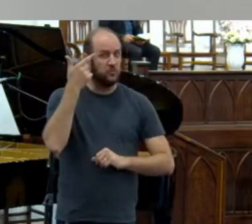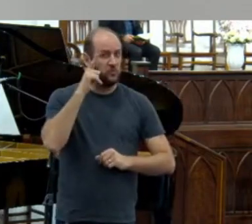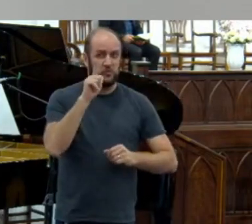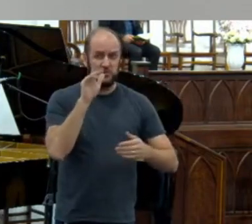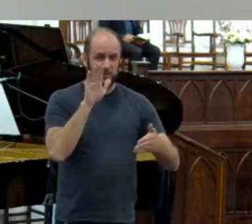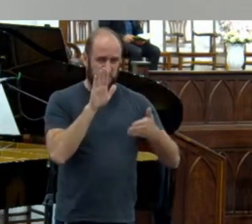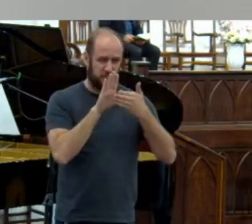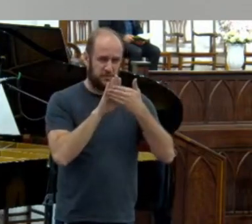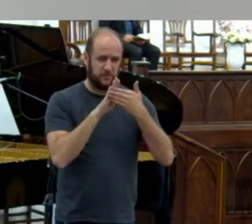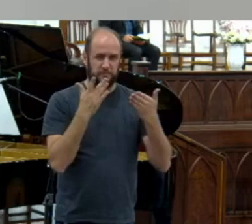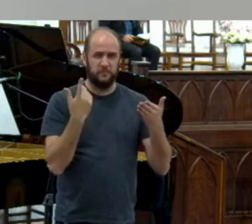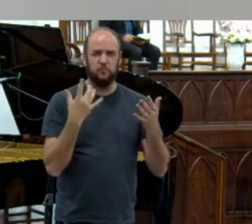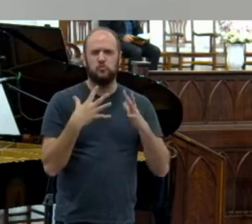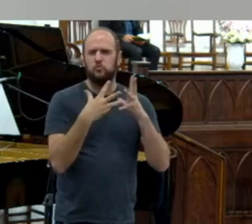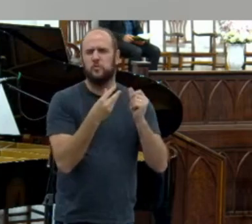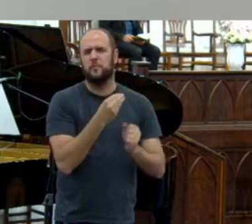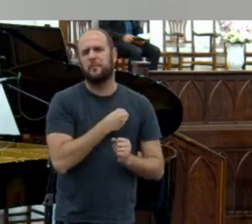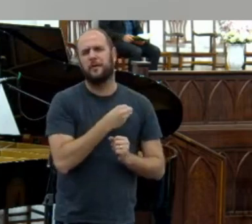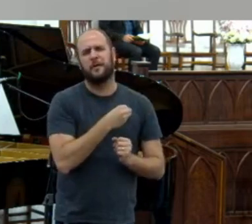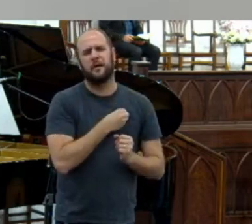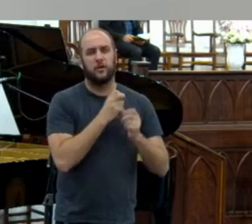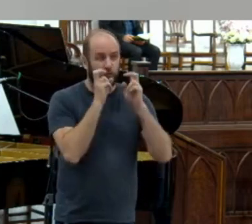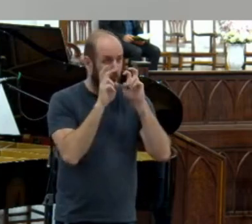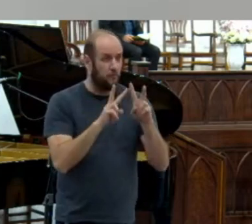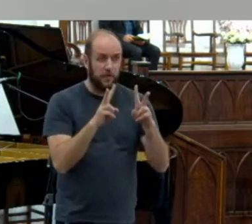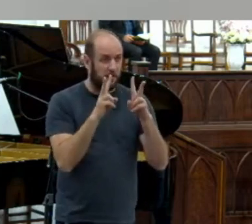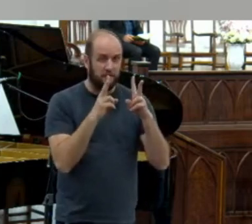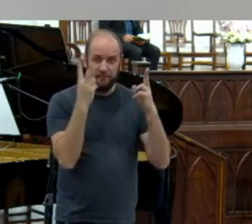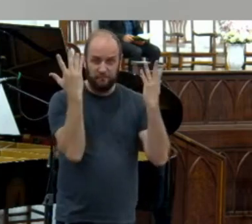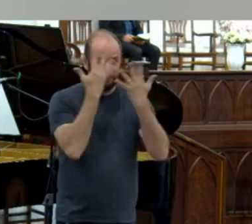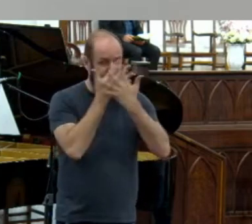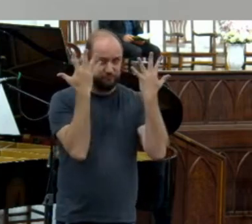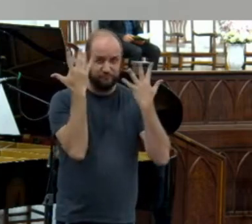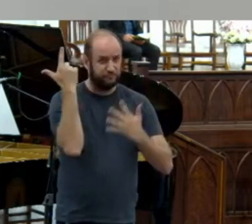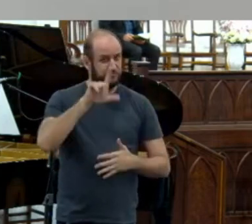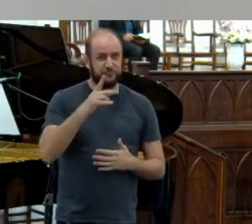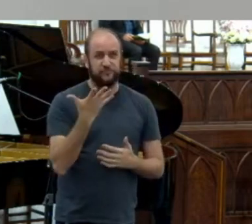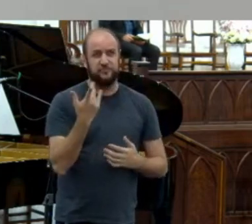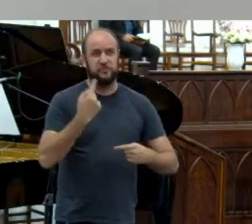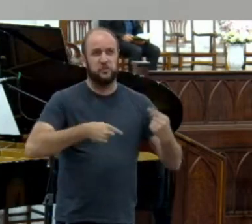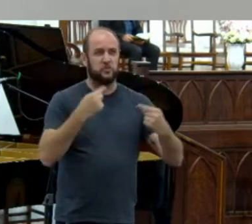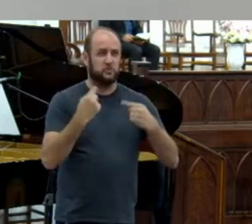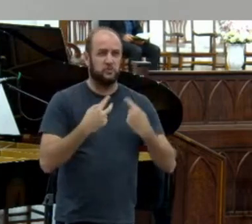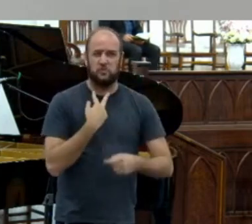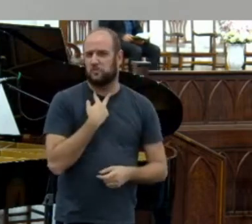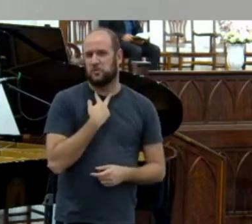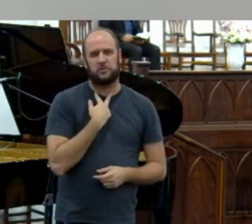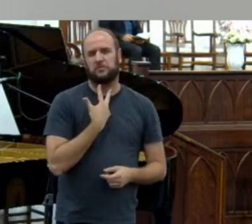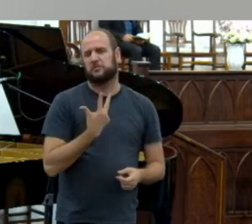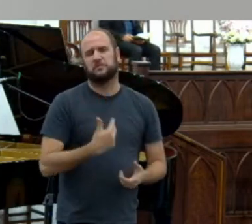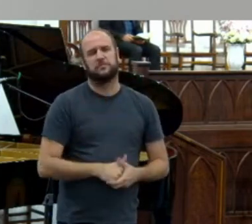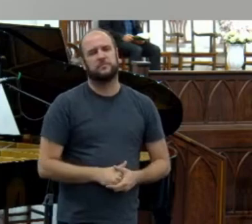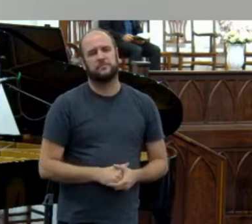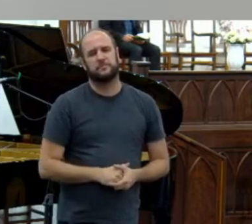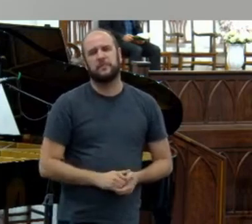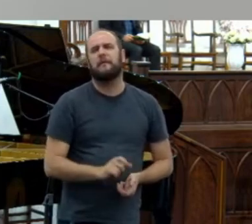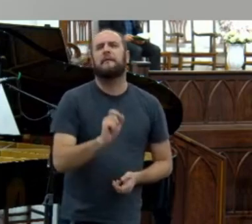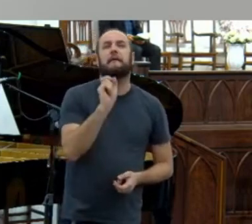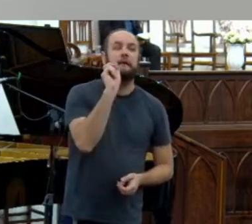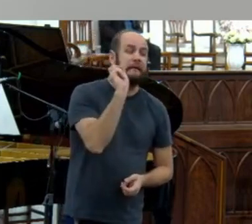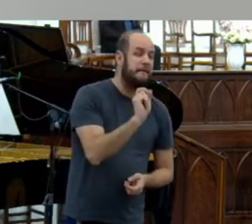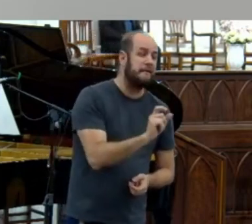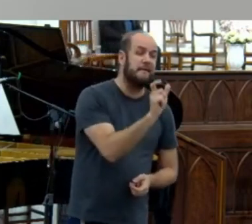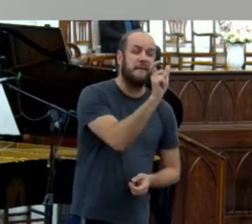Coisas causadas pelo pecado. Tu não enxergas as coisas. Tu não podes discutir comigo. Quem és tu, homem,